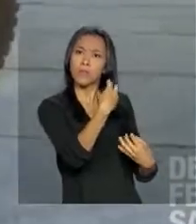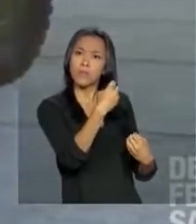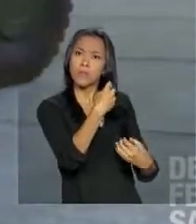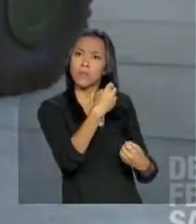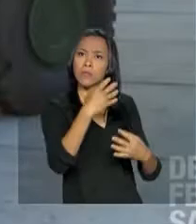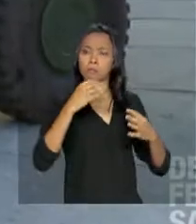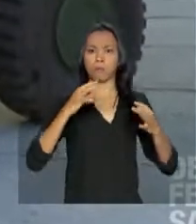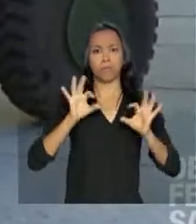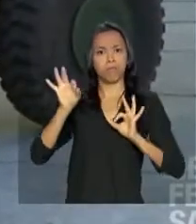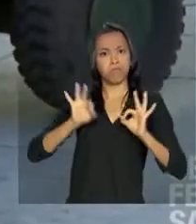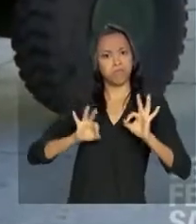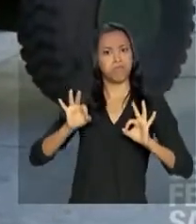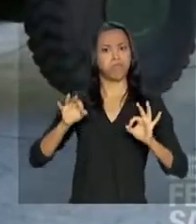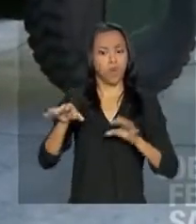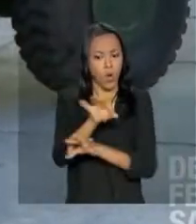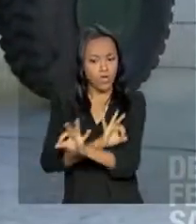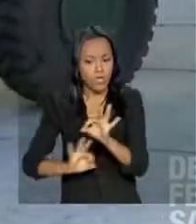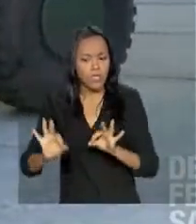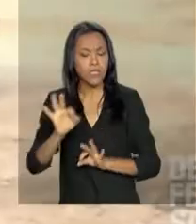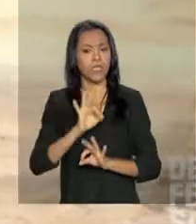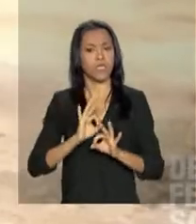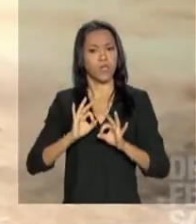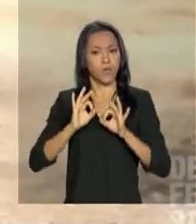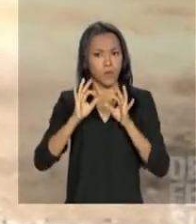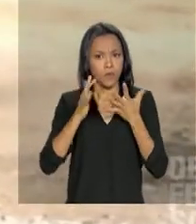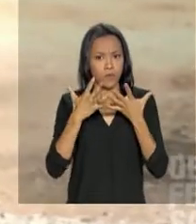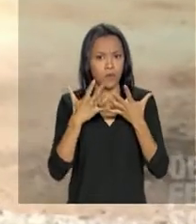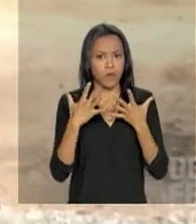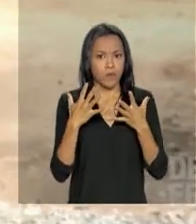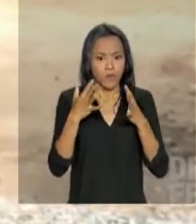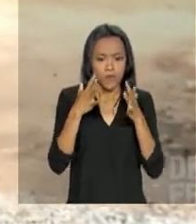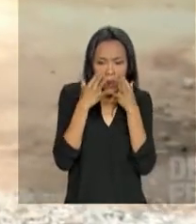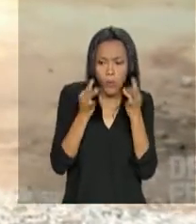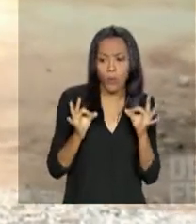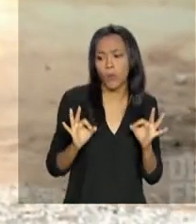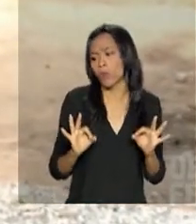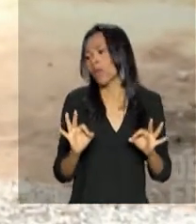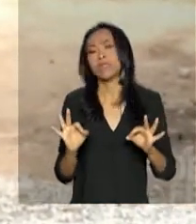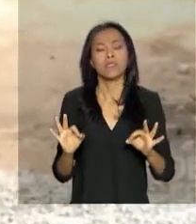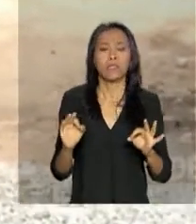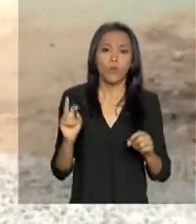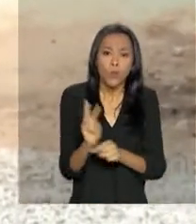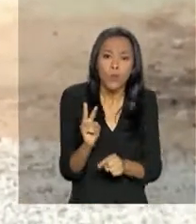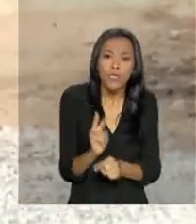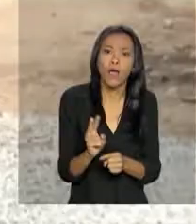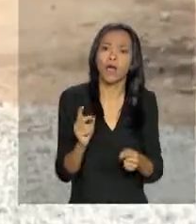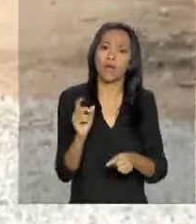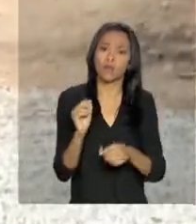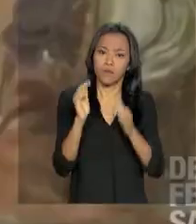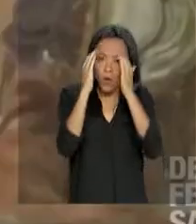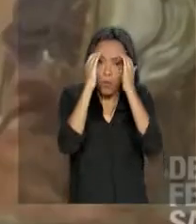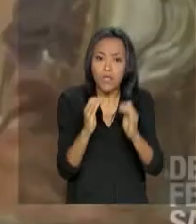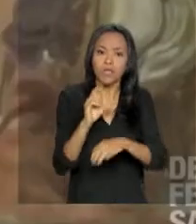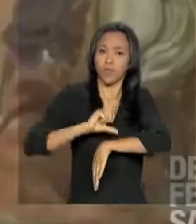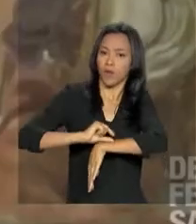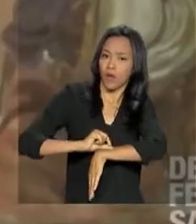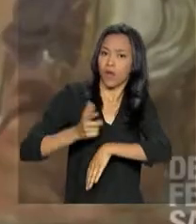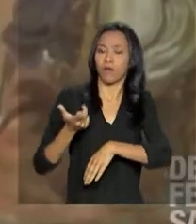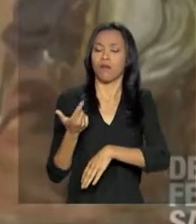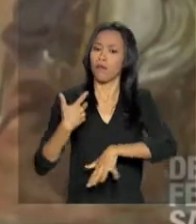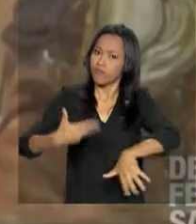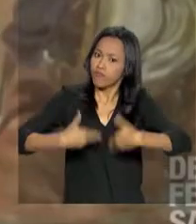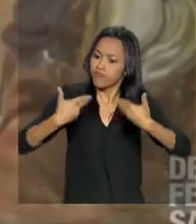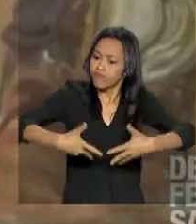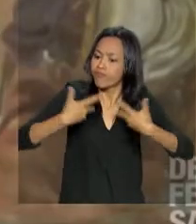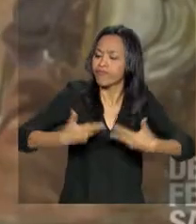disciplina, organização, o zelo pelos materiais que a gente tem, o cumprimento de horário, a motivação que a